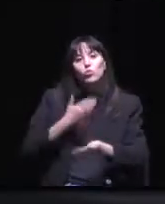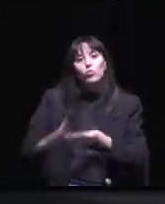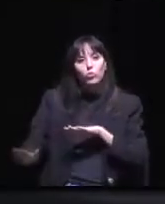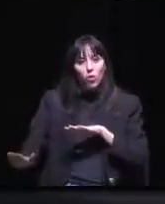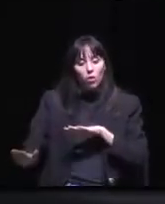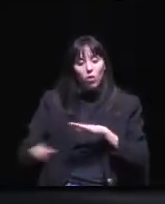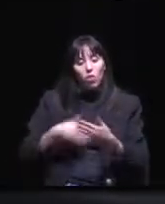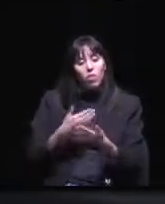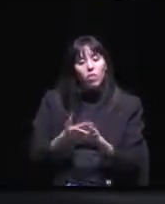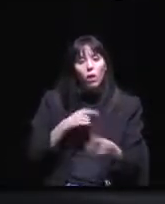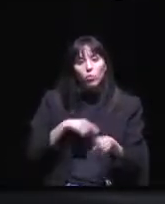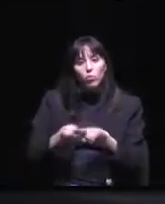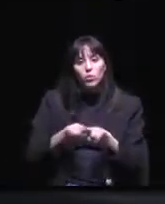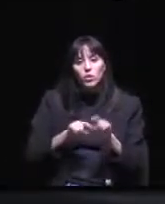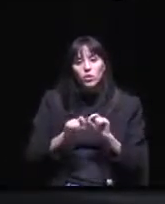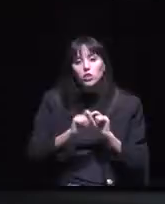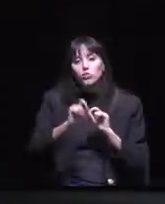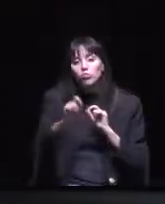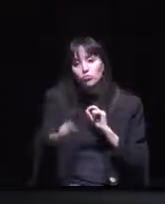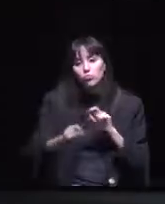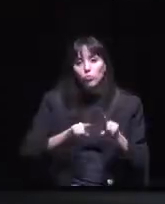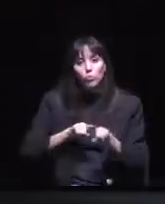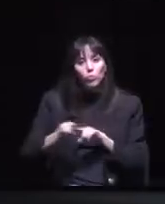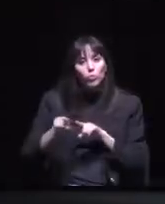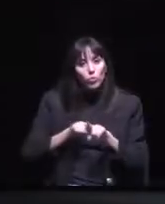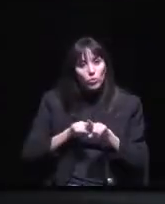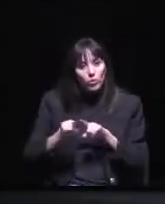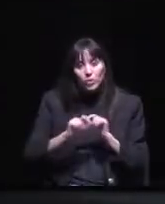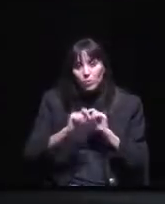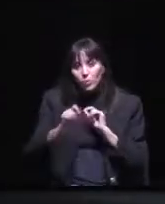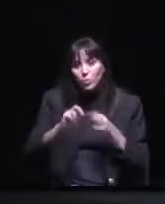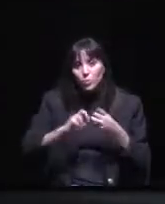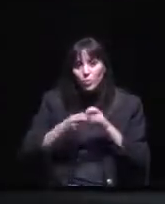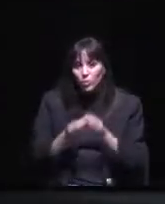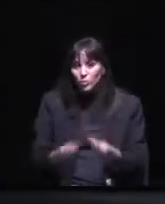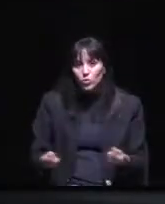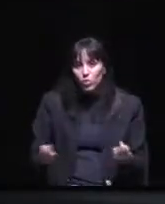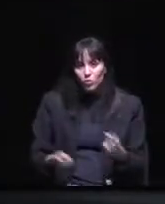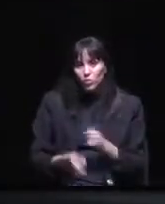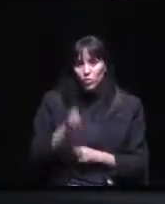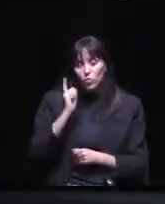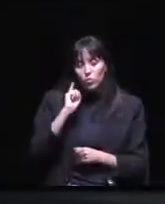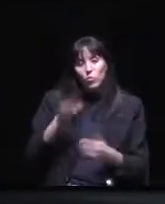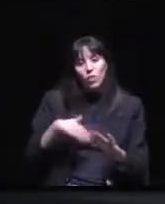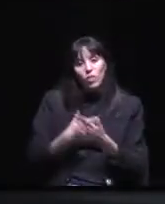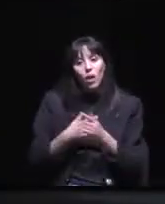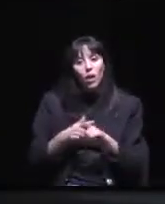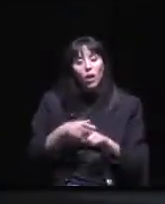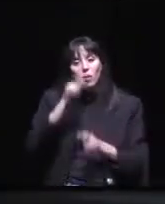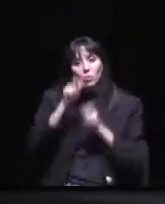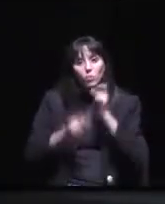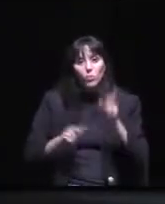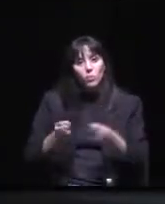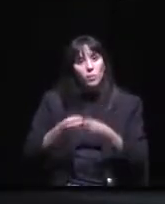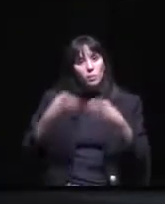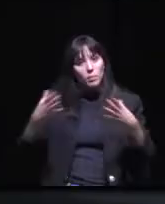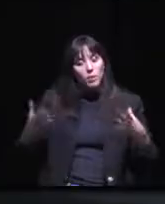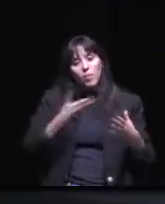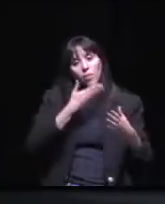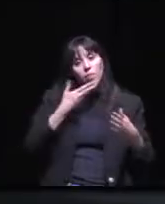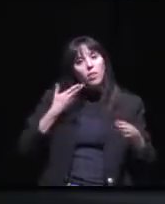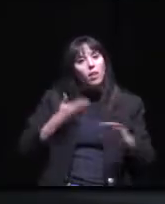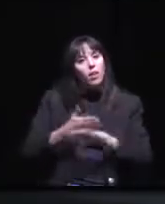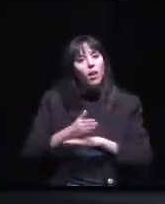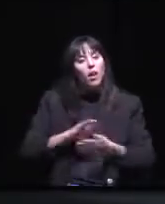prolonga políticas que não resolvem os problemas e não numa lógica de interesse público que alargue e qualifique a fruição do direito